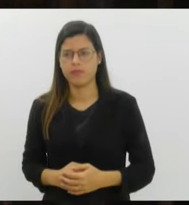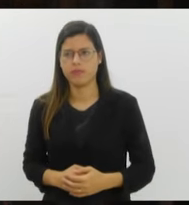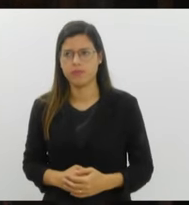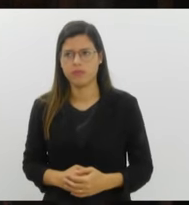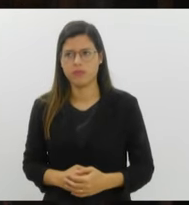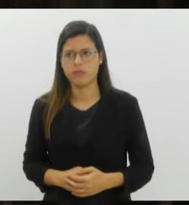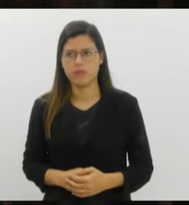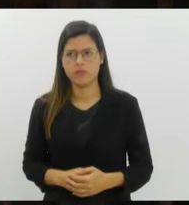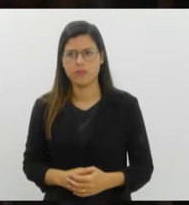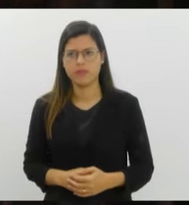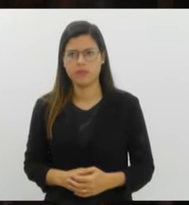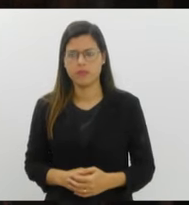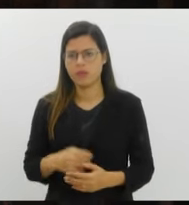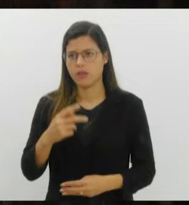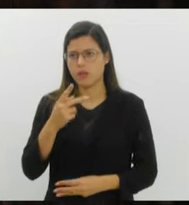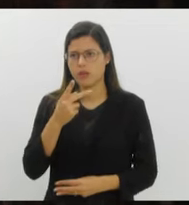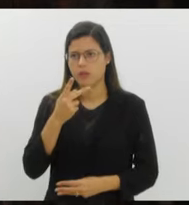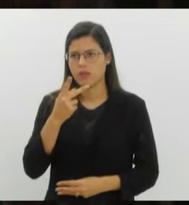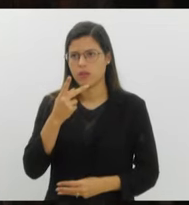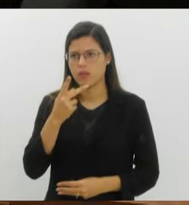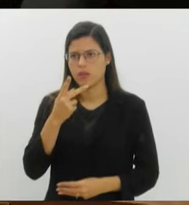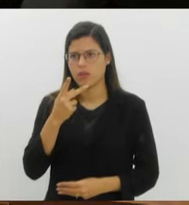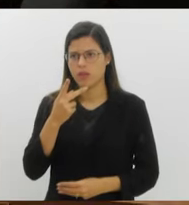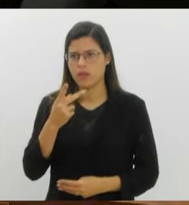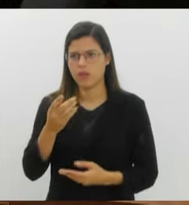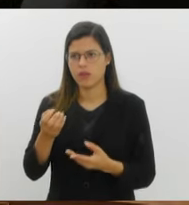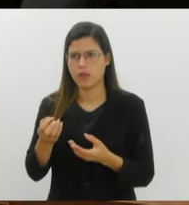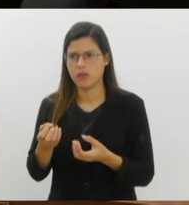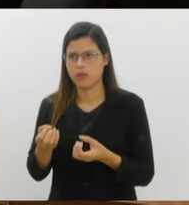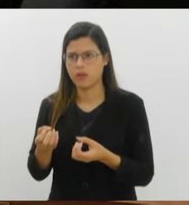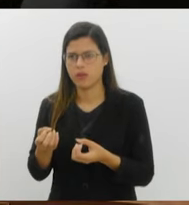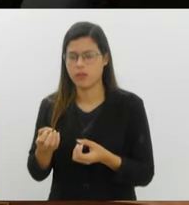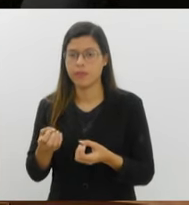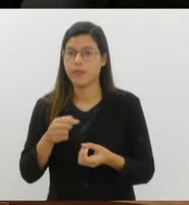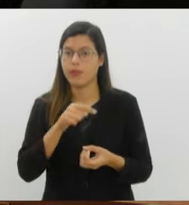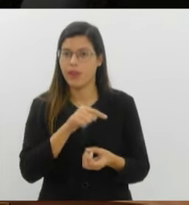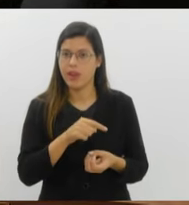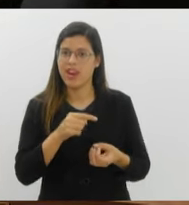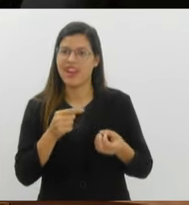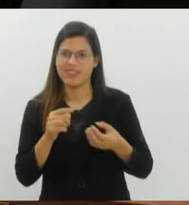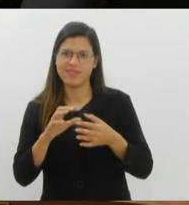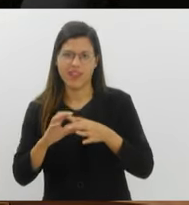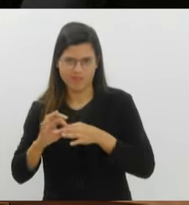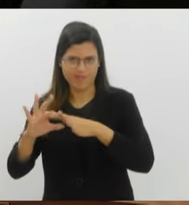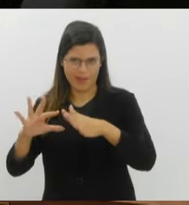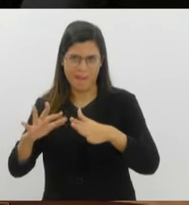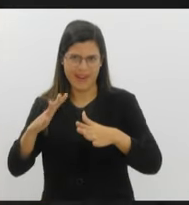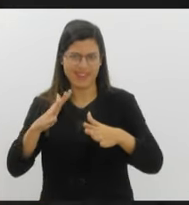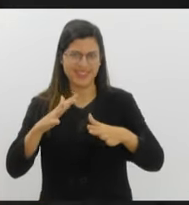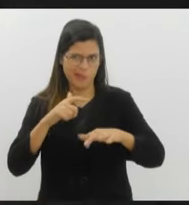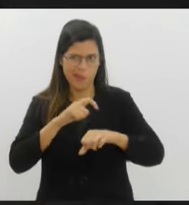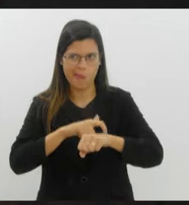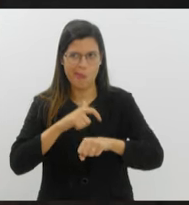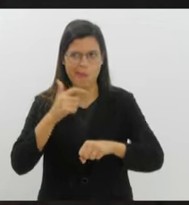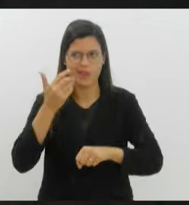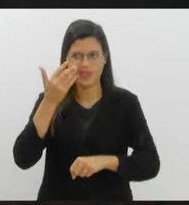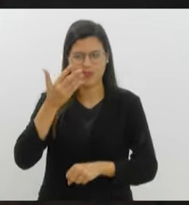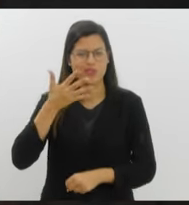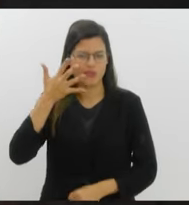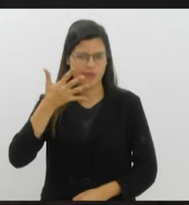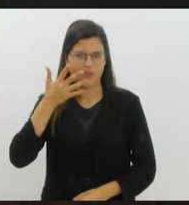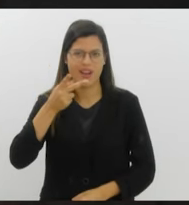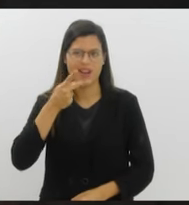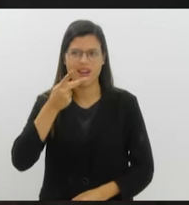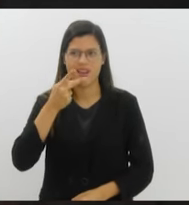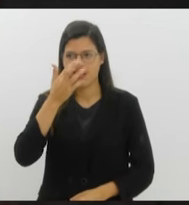Boa. Falar em nome do União Brasil... Oi? Quer dizer, ele está concedendo, concedendo. A parte, eu estou